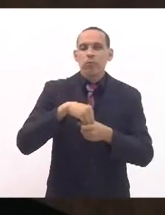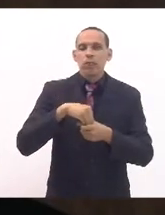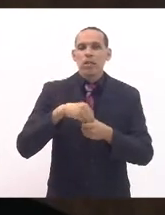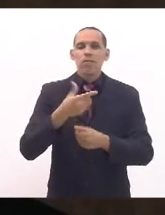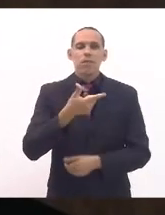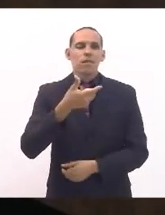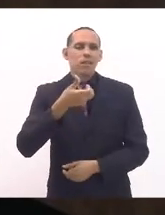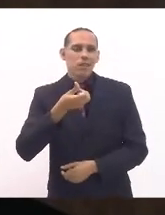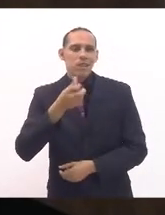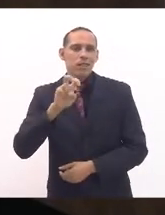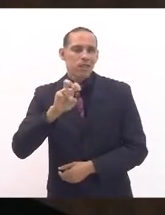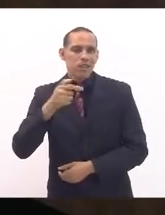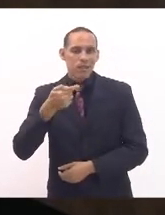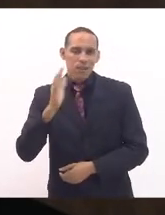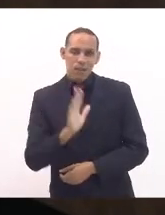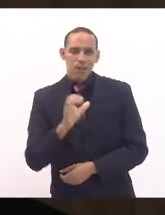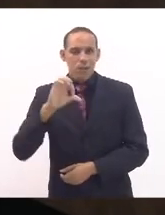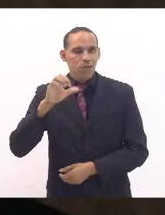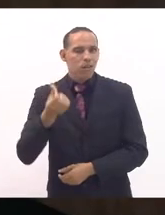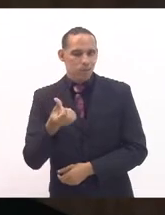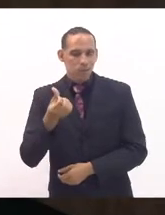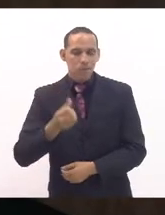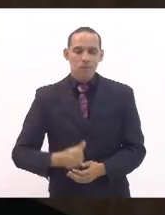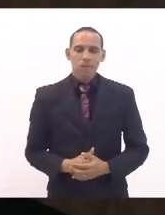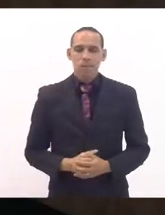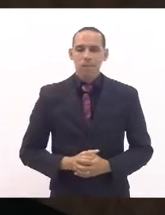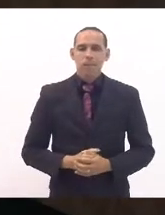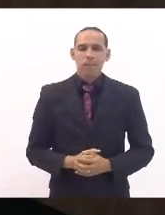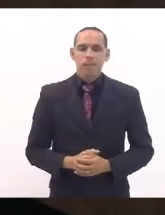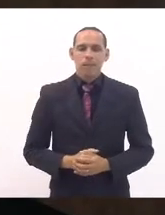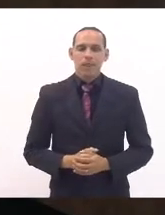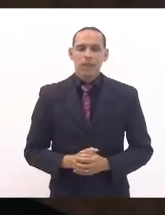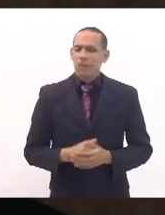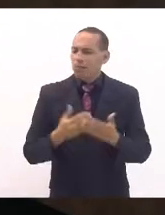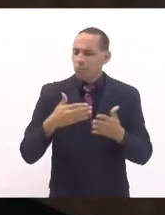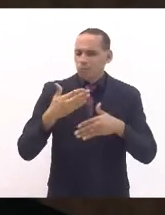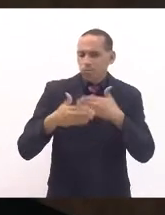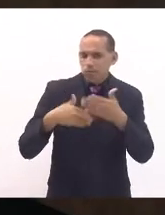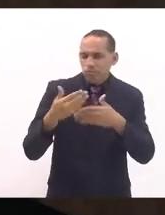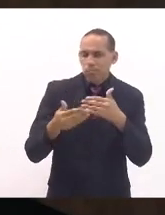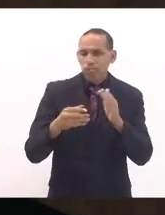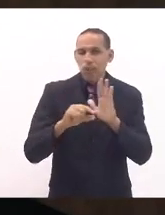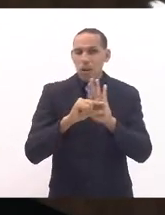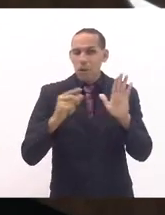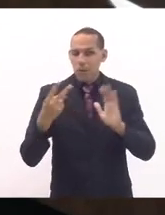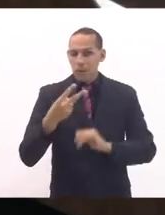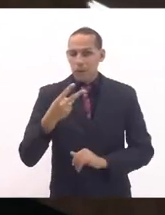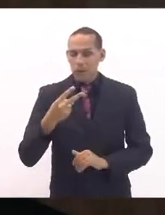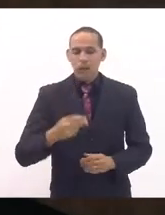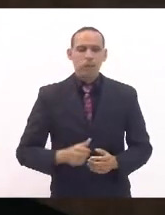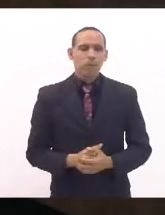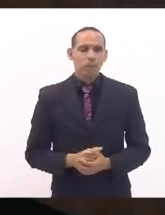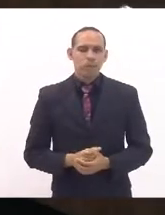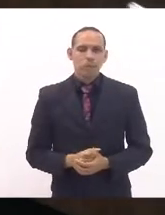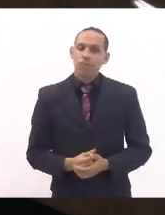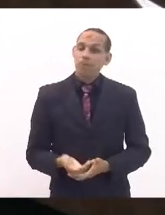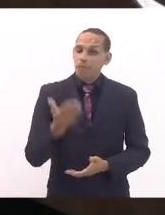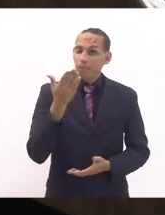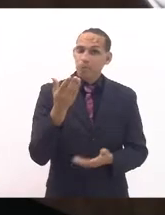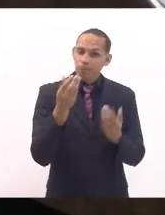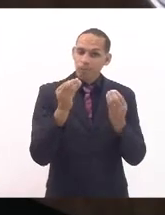2657 de 96. Aí, no parágrafo 2º, o senhor